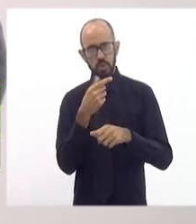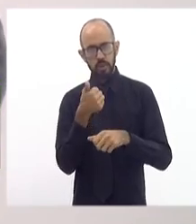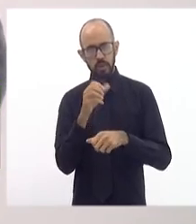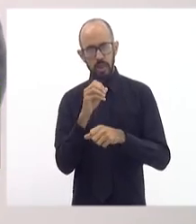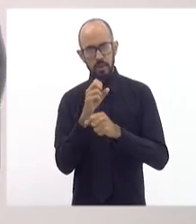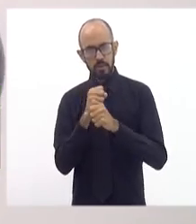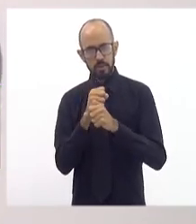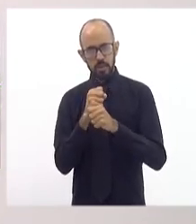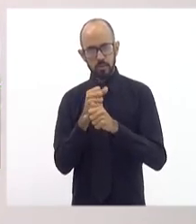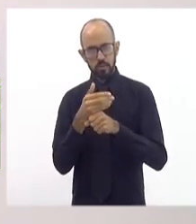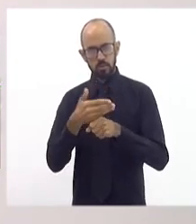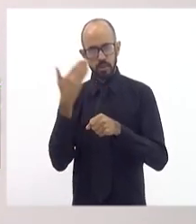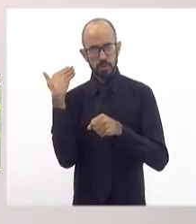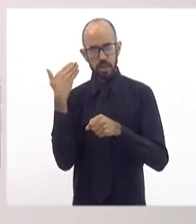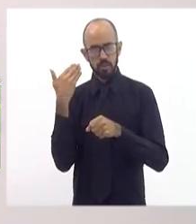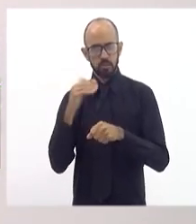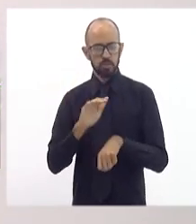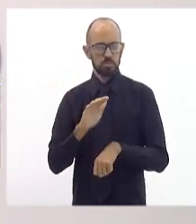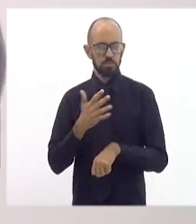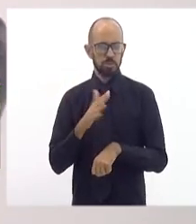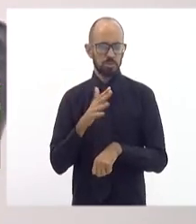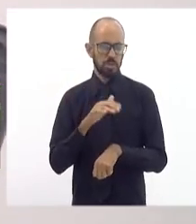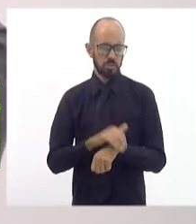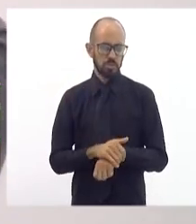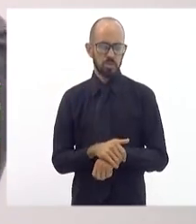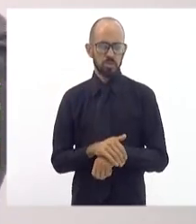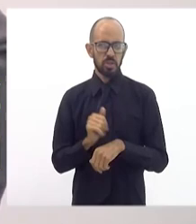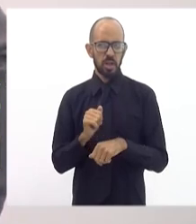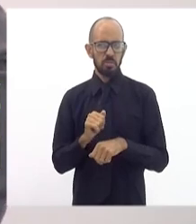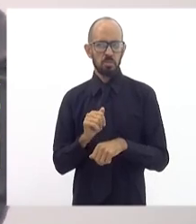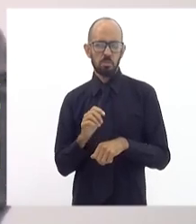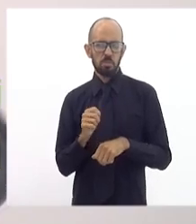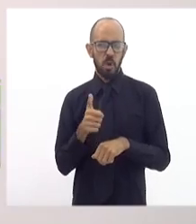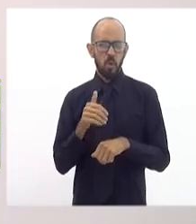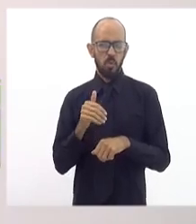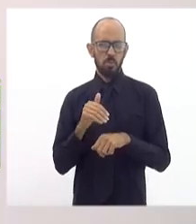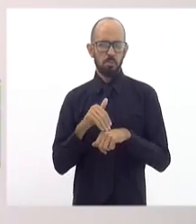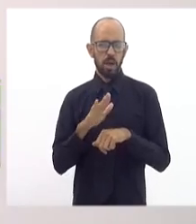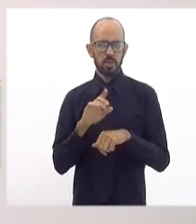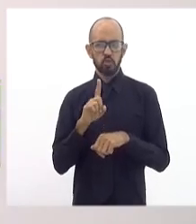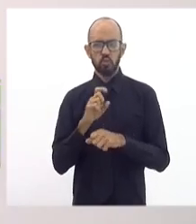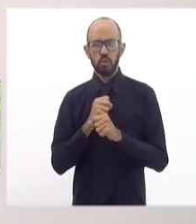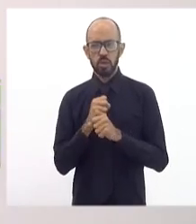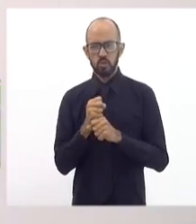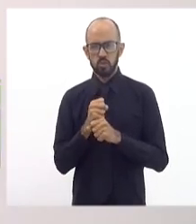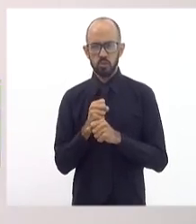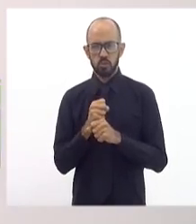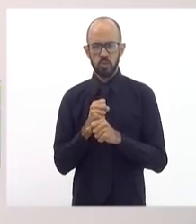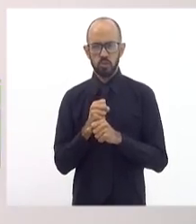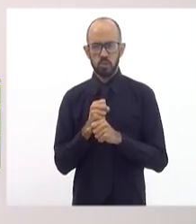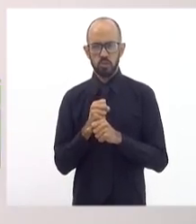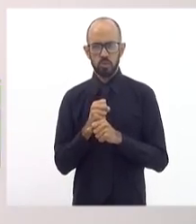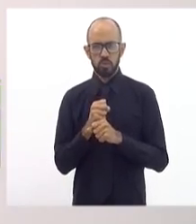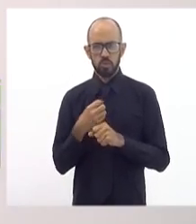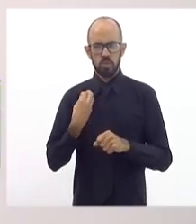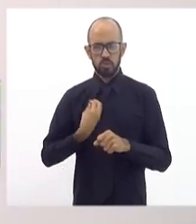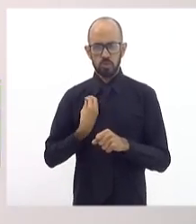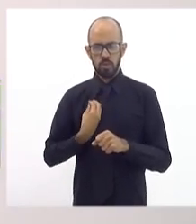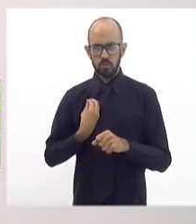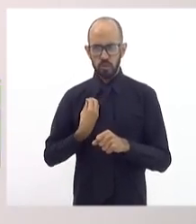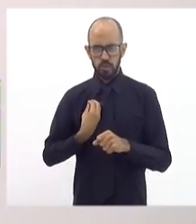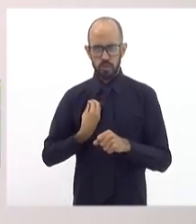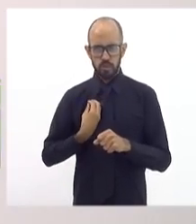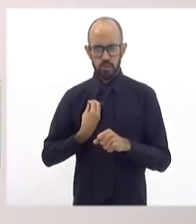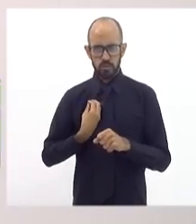passada que elas torno de cinco anos eu acho que hoje a gente está um pouquinho a mais de um ano né a sobrevida no GG